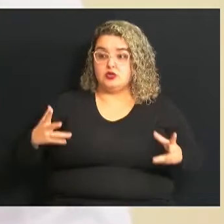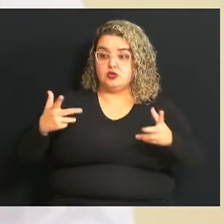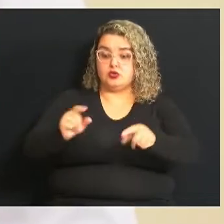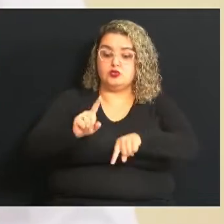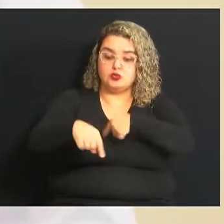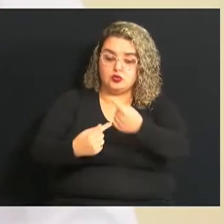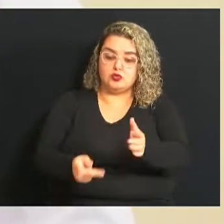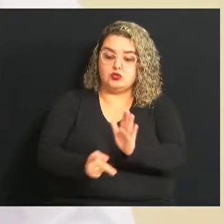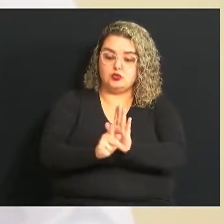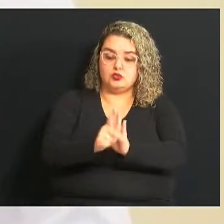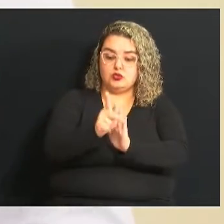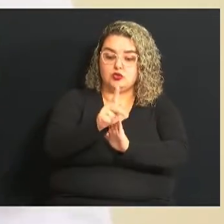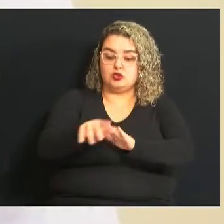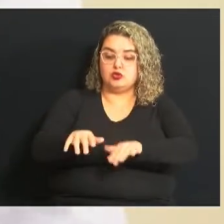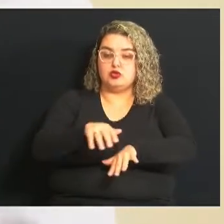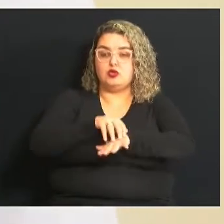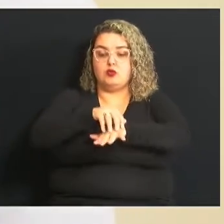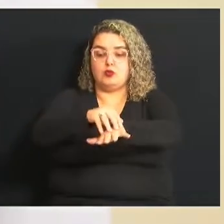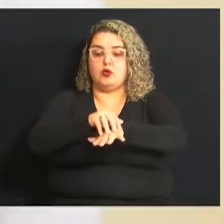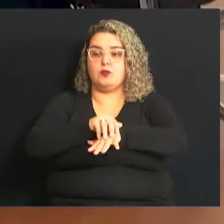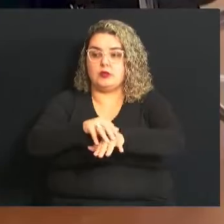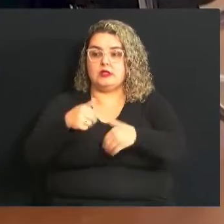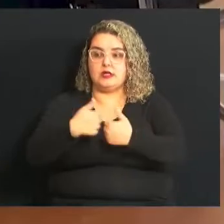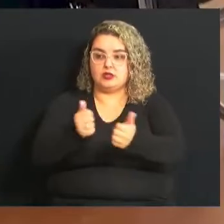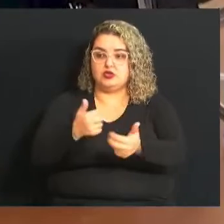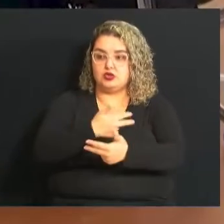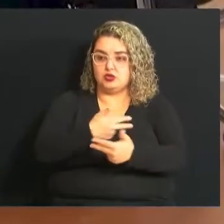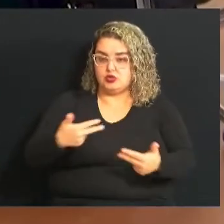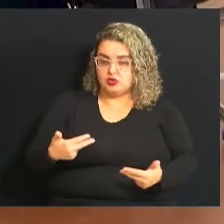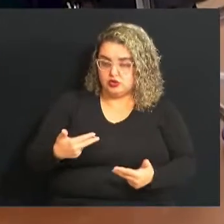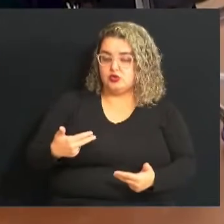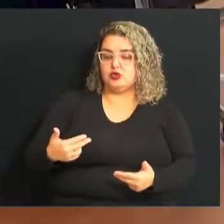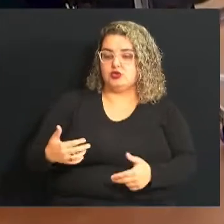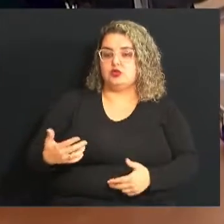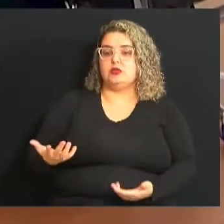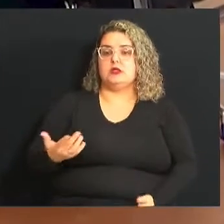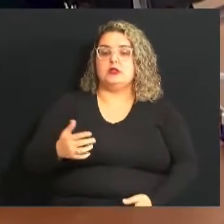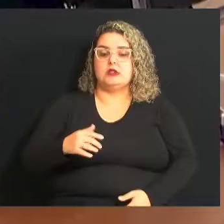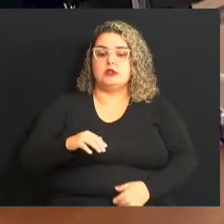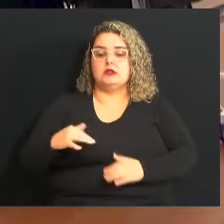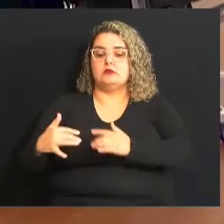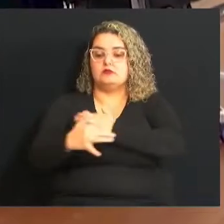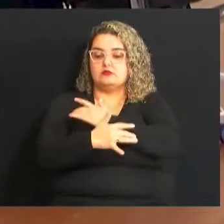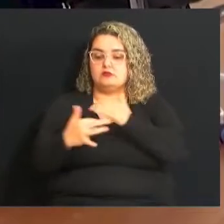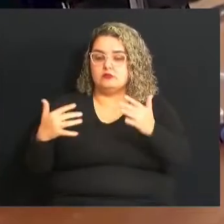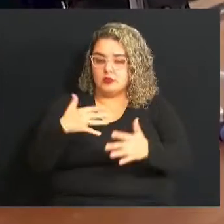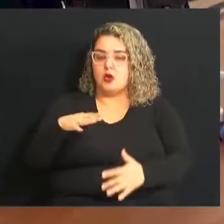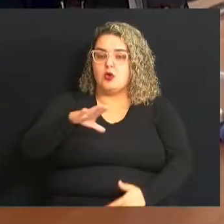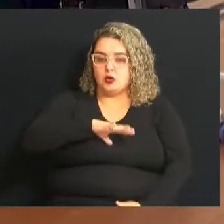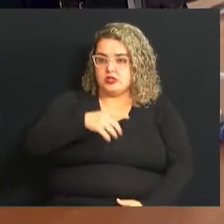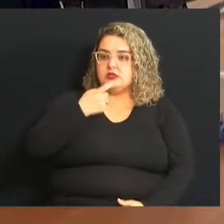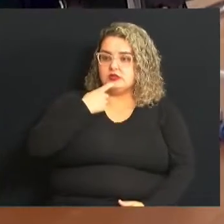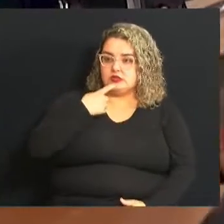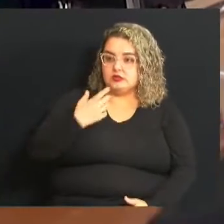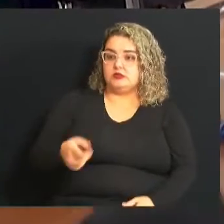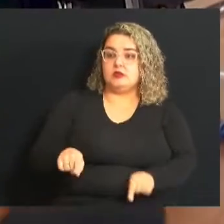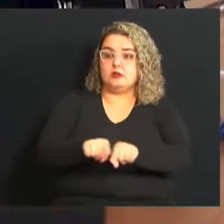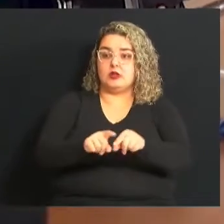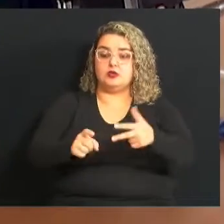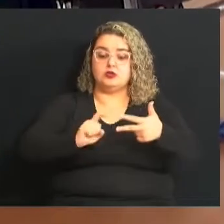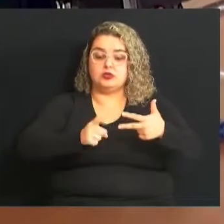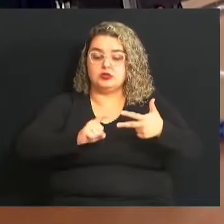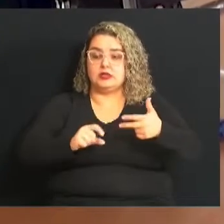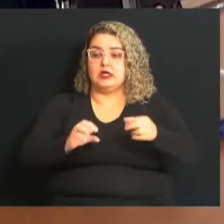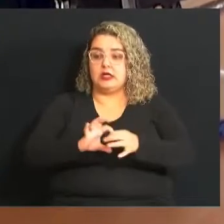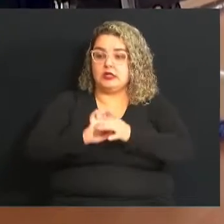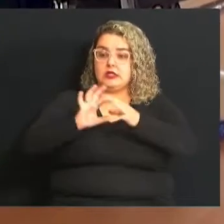projetos de mobilidade urbana aqui de Campinas. Também foi discutido o projeto de lei complementar do Executivo, que autoriza